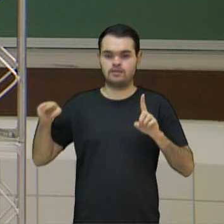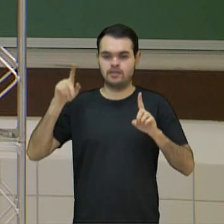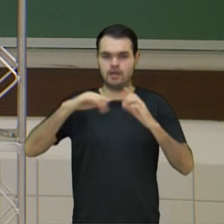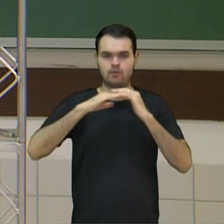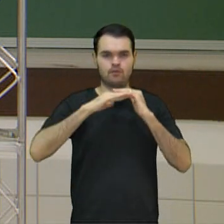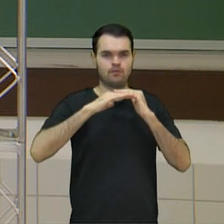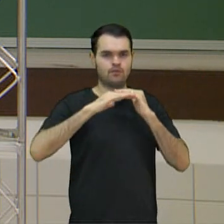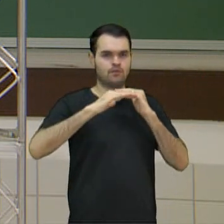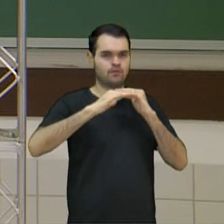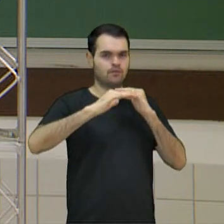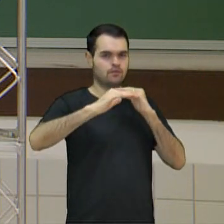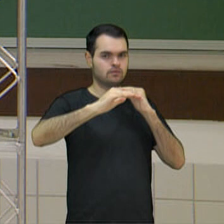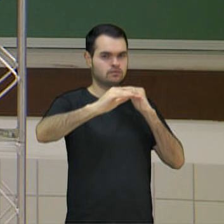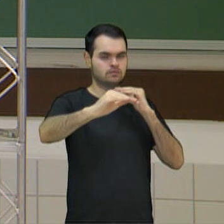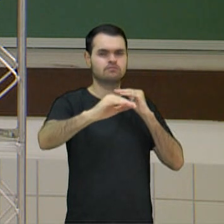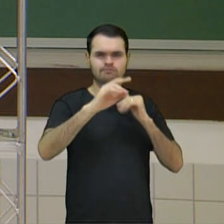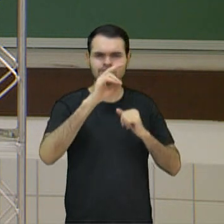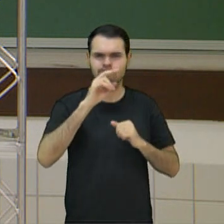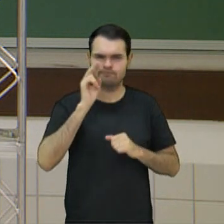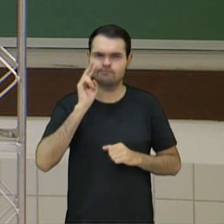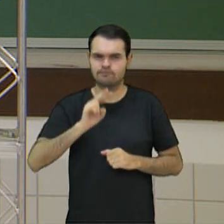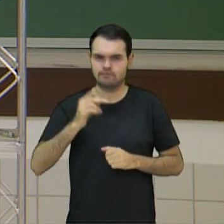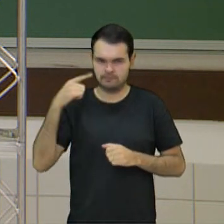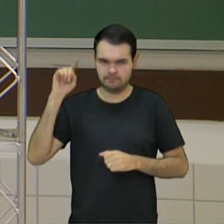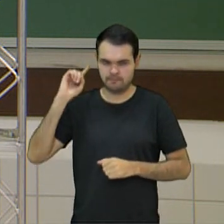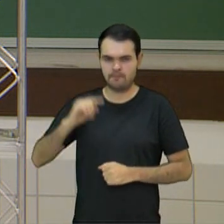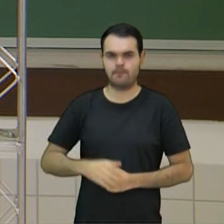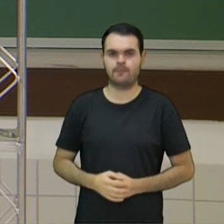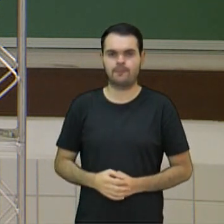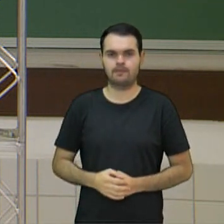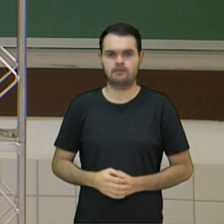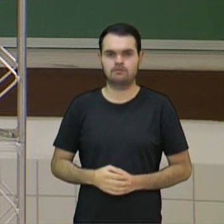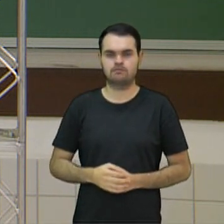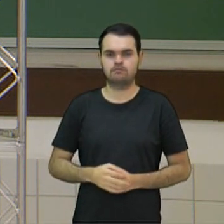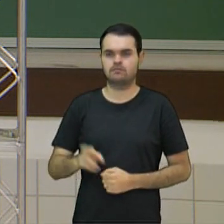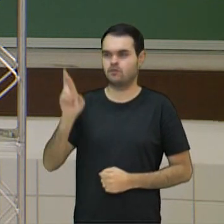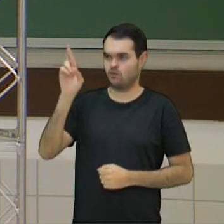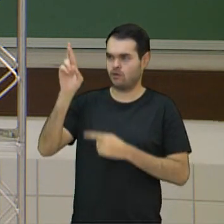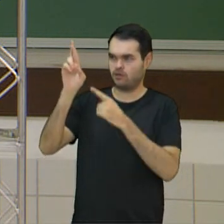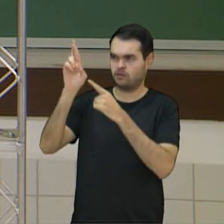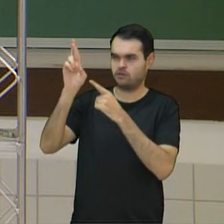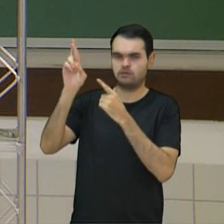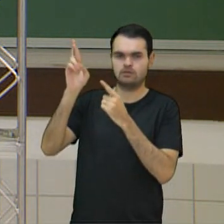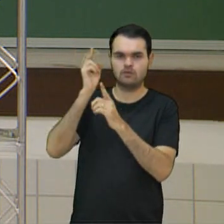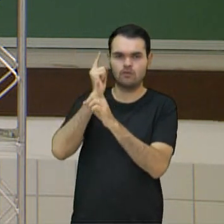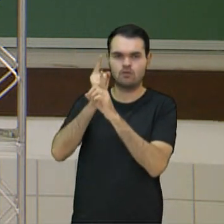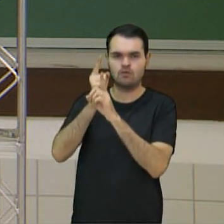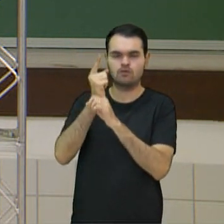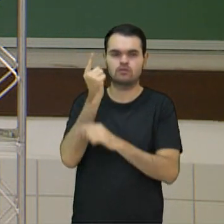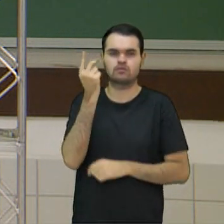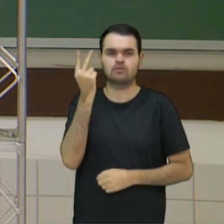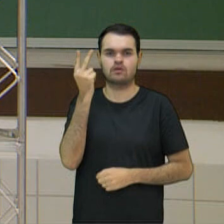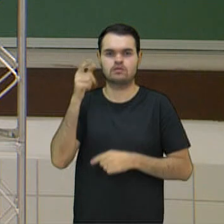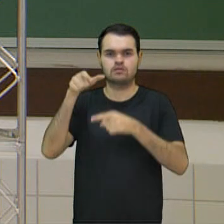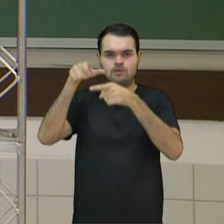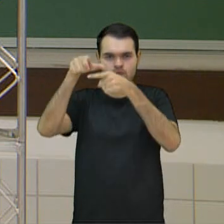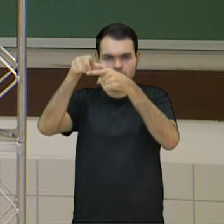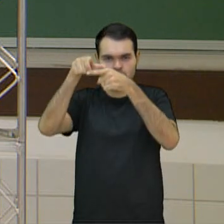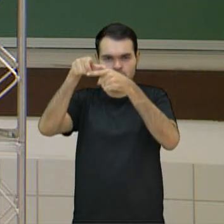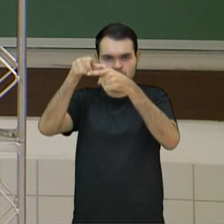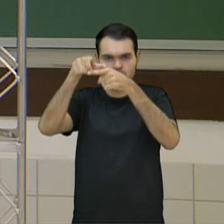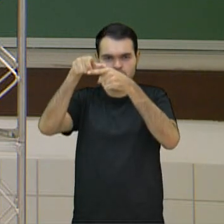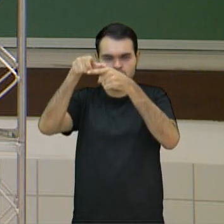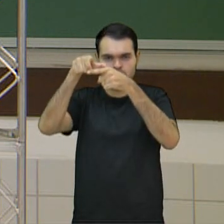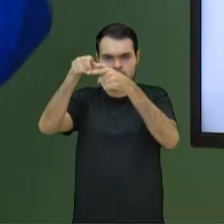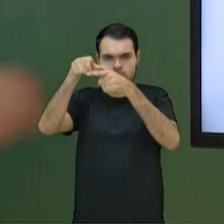constante. Nós vimos lá, né? Como nós já achamos o valor do R aqui, que é 2 ohms, vou até